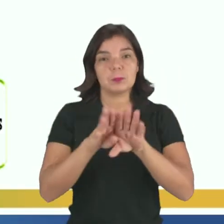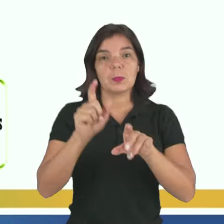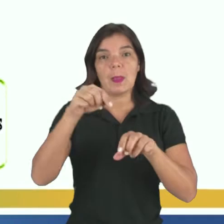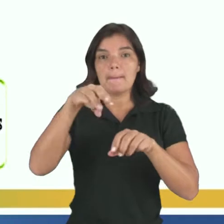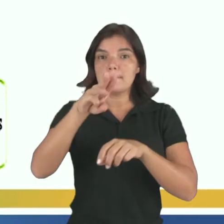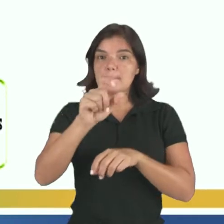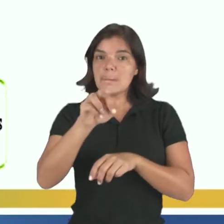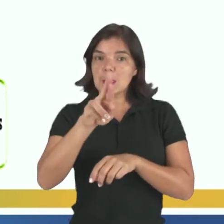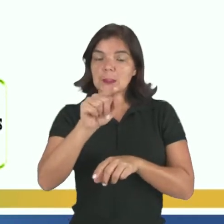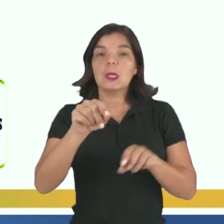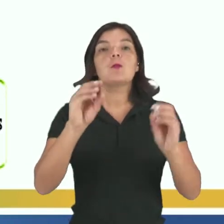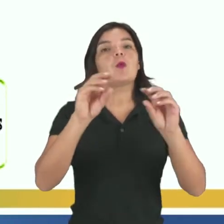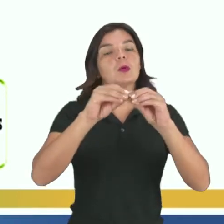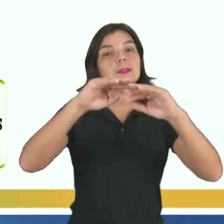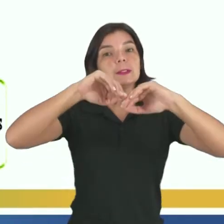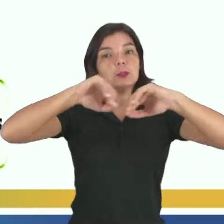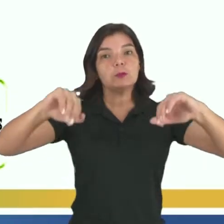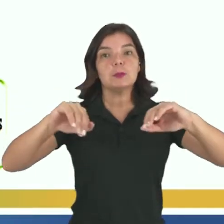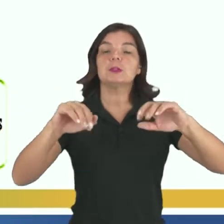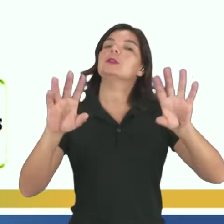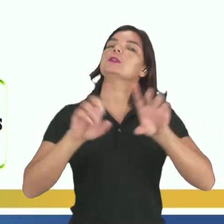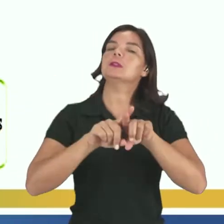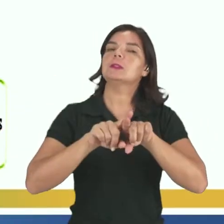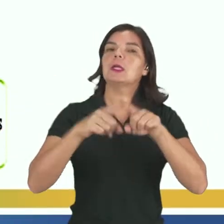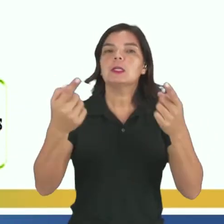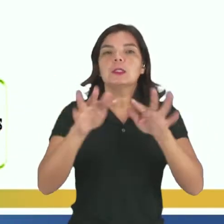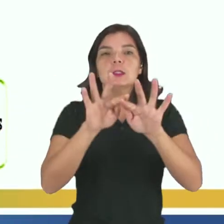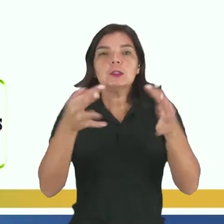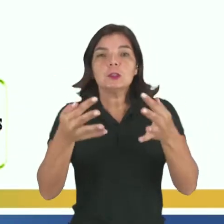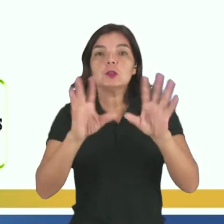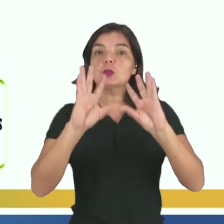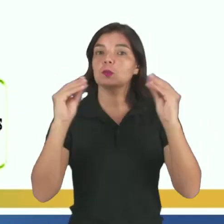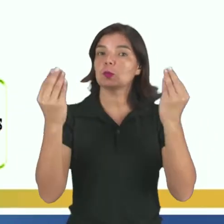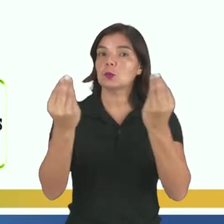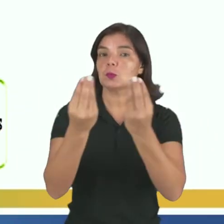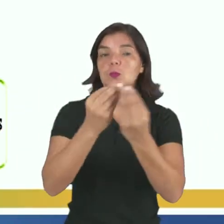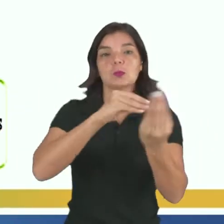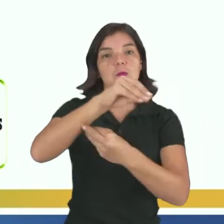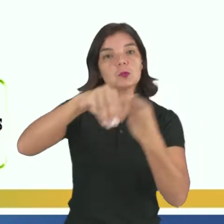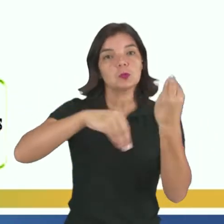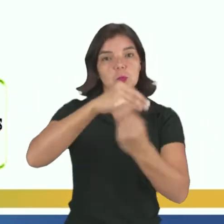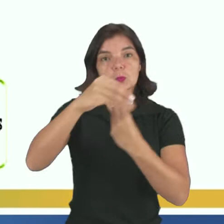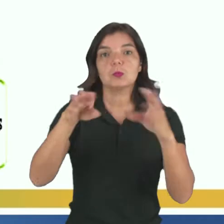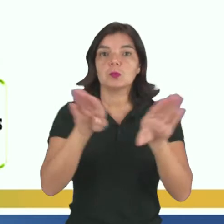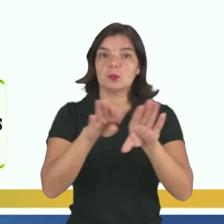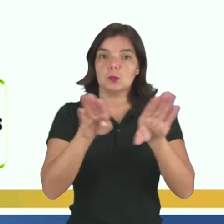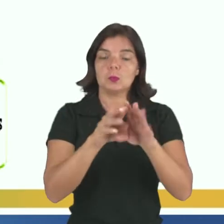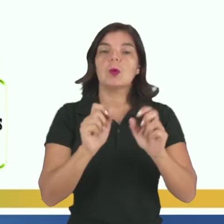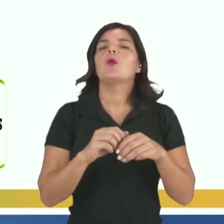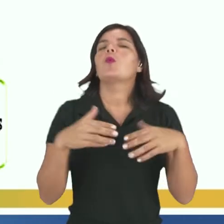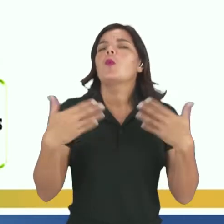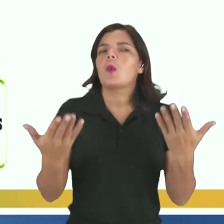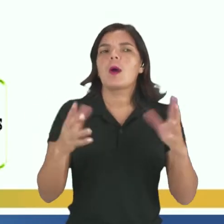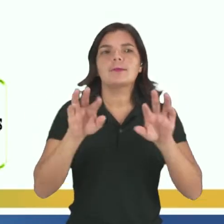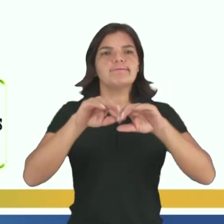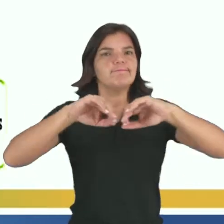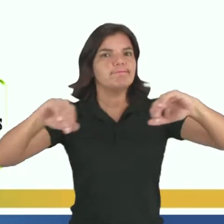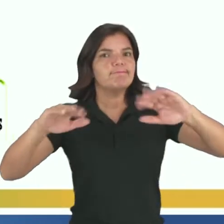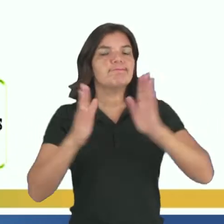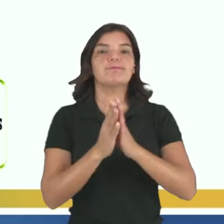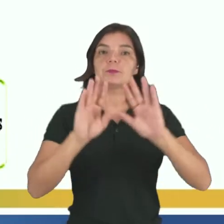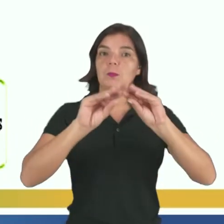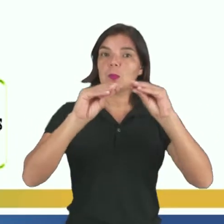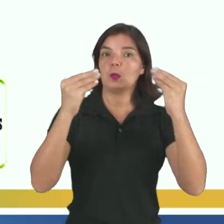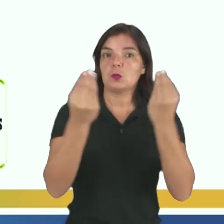ser dividida em substâncias e misturas, e que as substâncias podem sofrer uma subdivisão. Que subdivisão é essa? Em